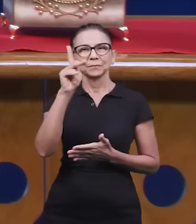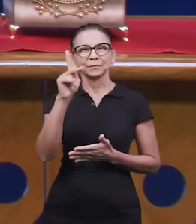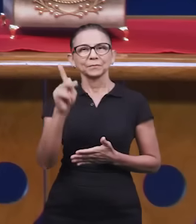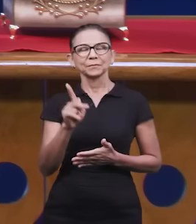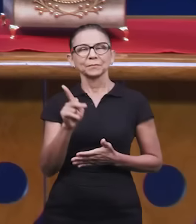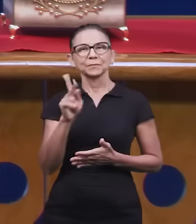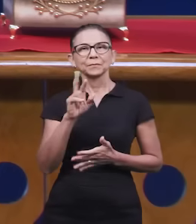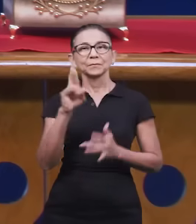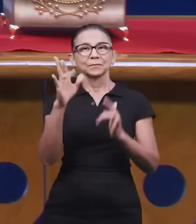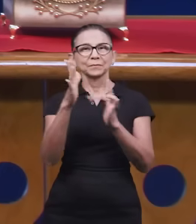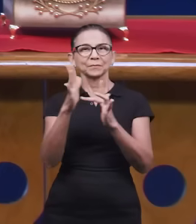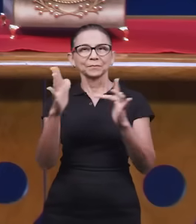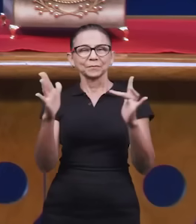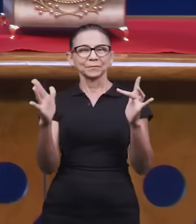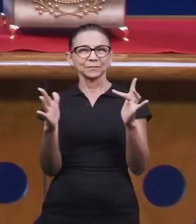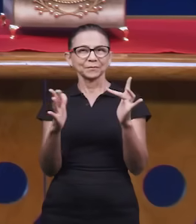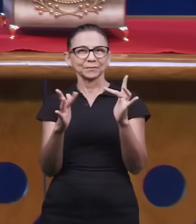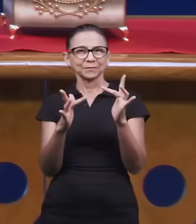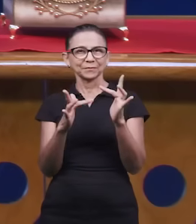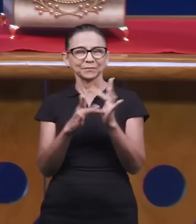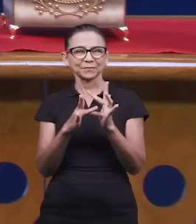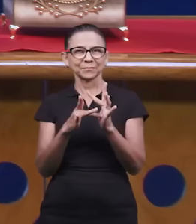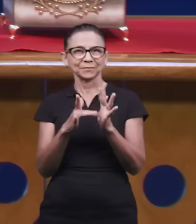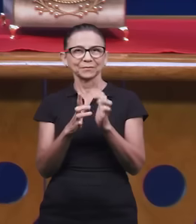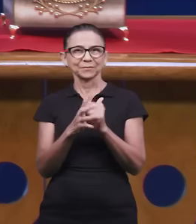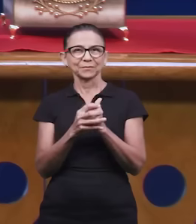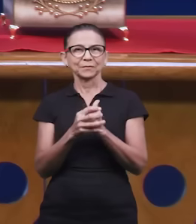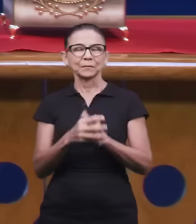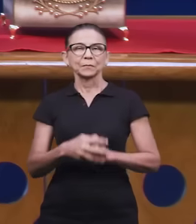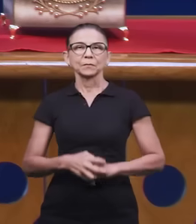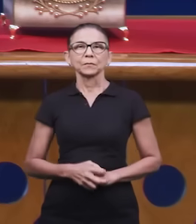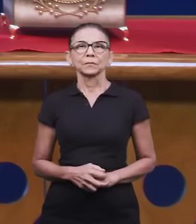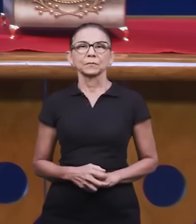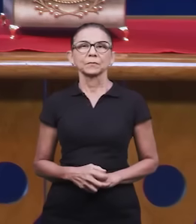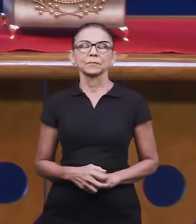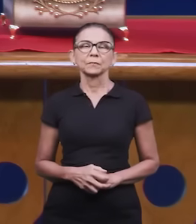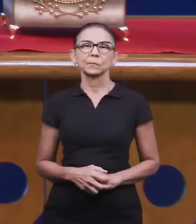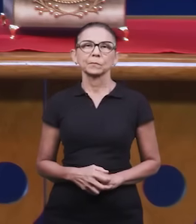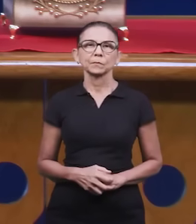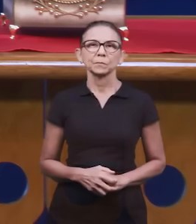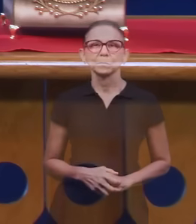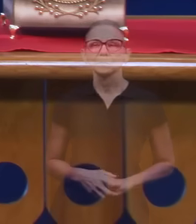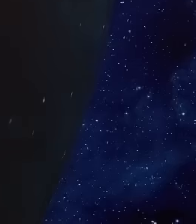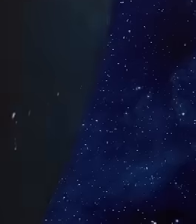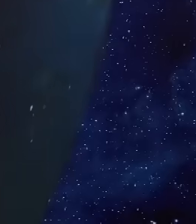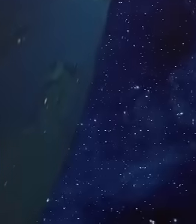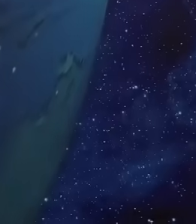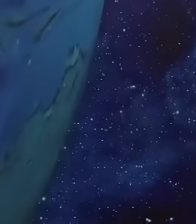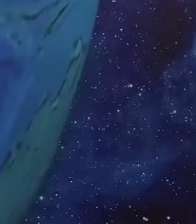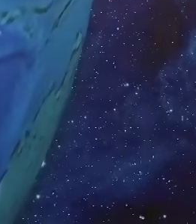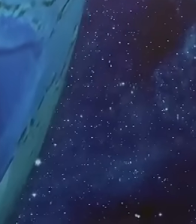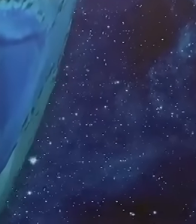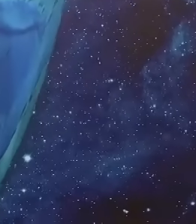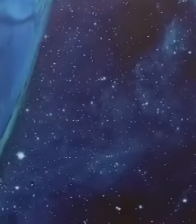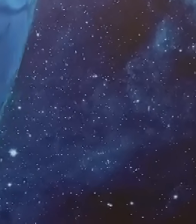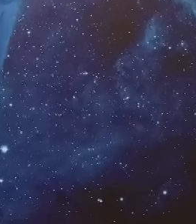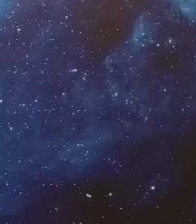de todos os irmãos, de todos que participaram conosco, com a paz do Senhor Jesus. Amém.